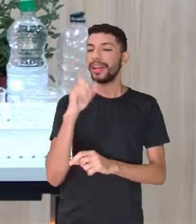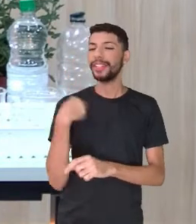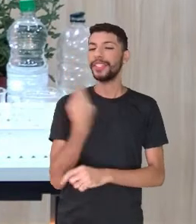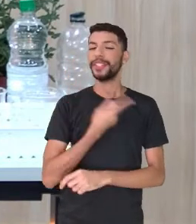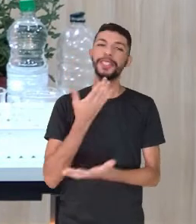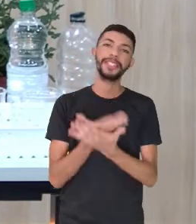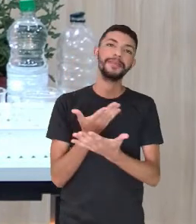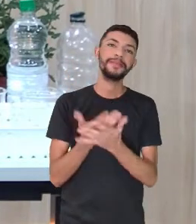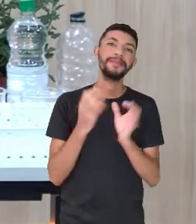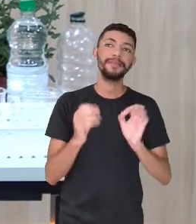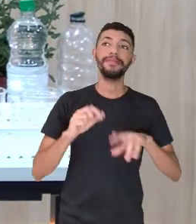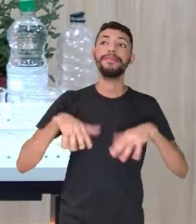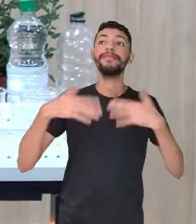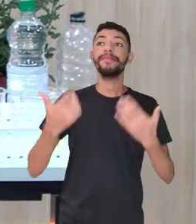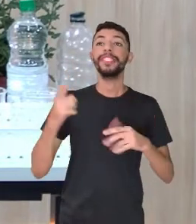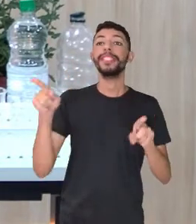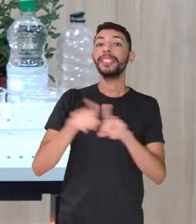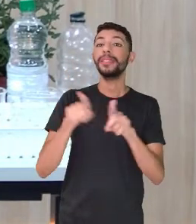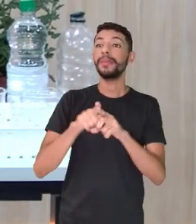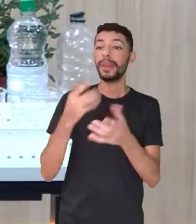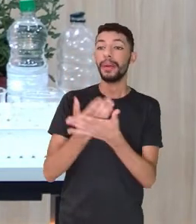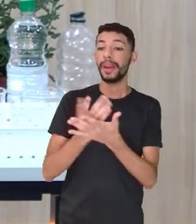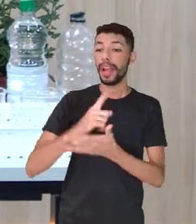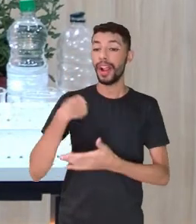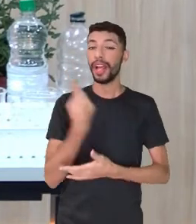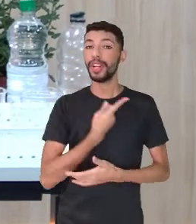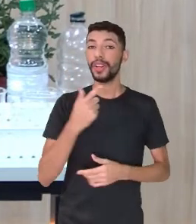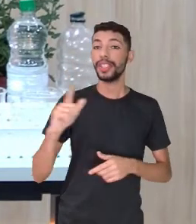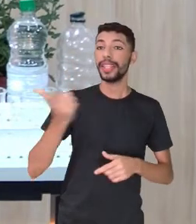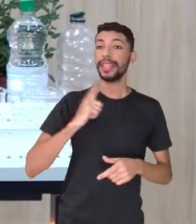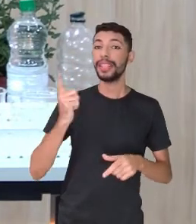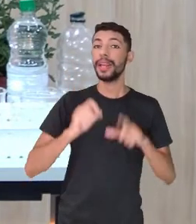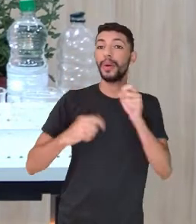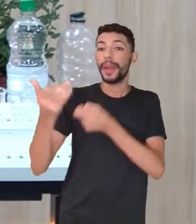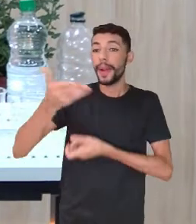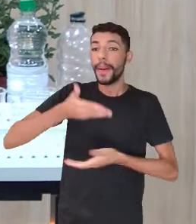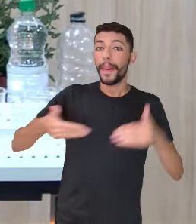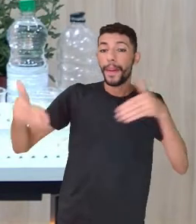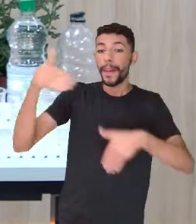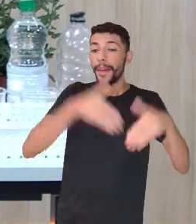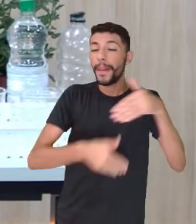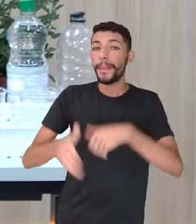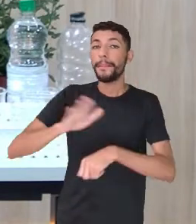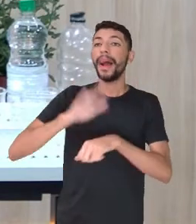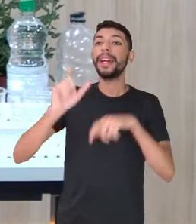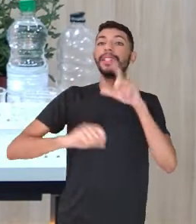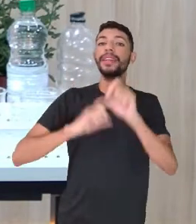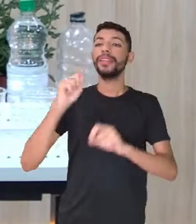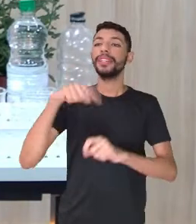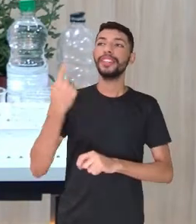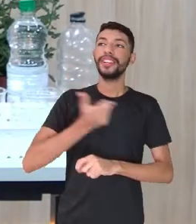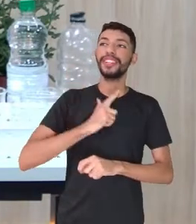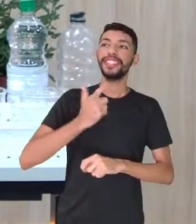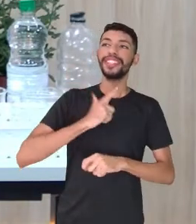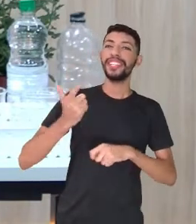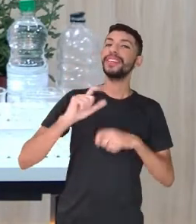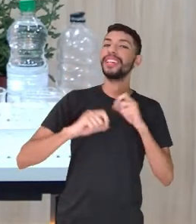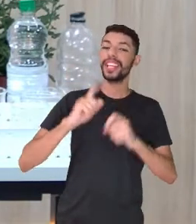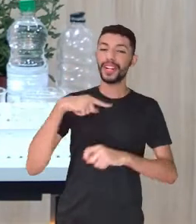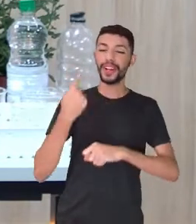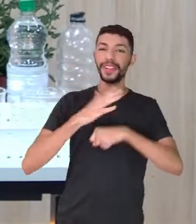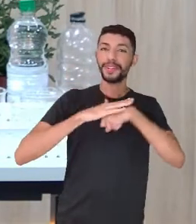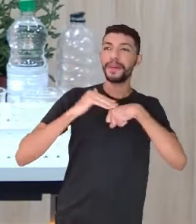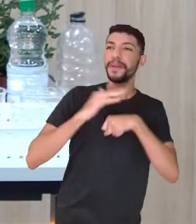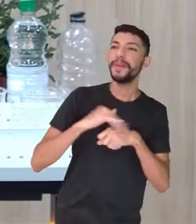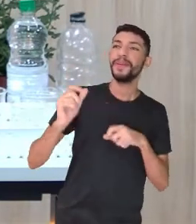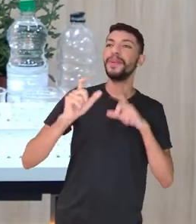que a nossa aula seja mais interativa, contamos aí com o nosso queridíssimo, né, que está aqui, olha,